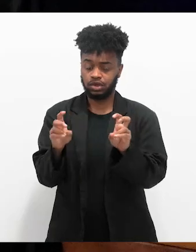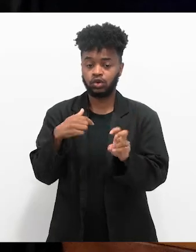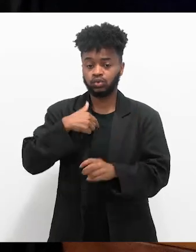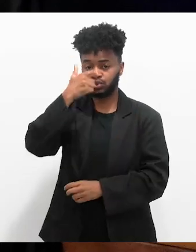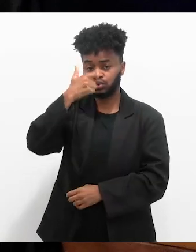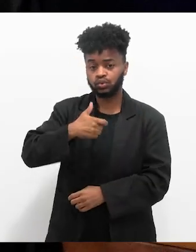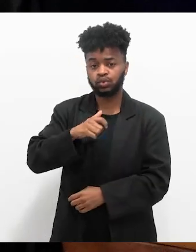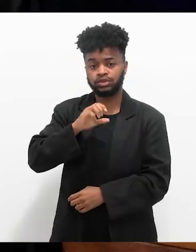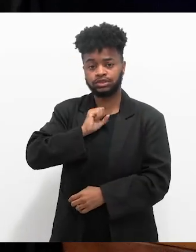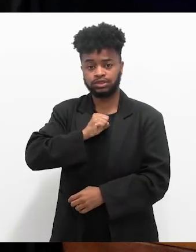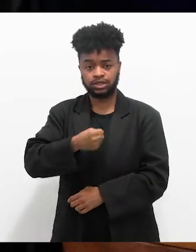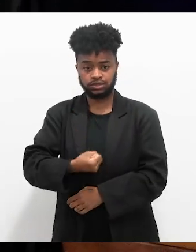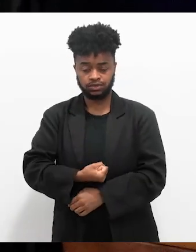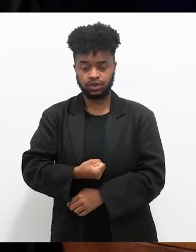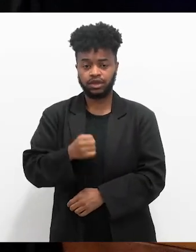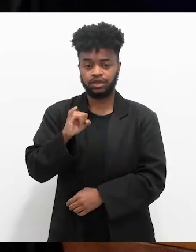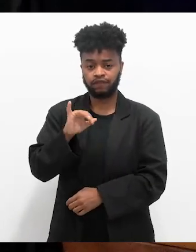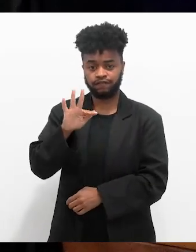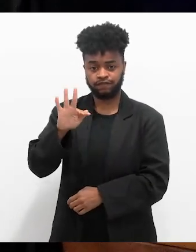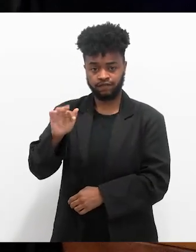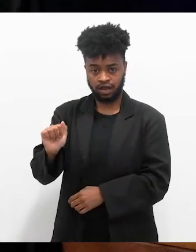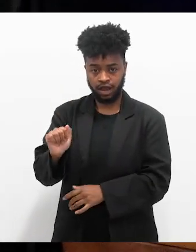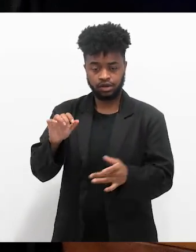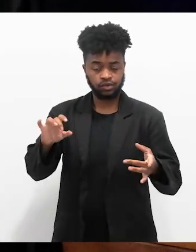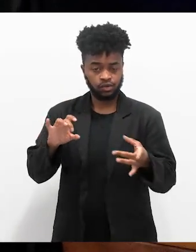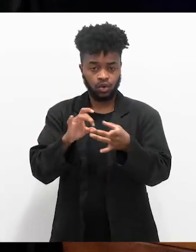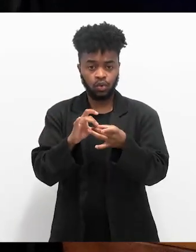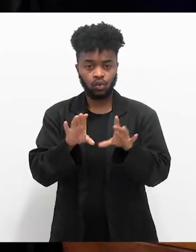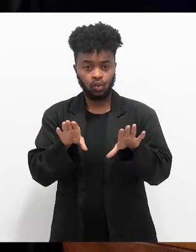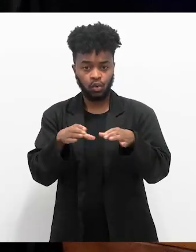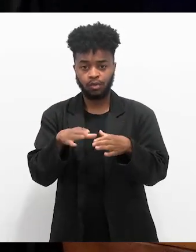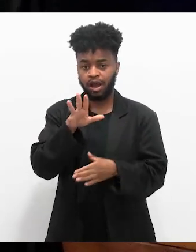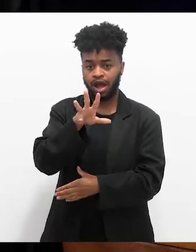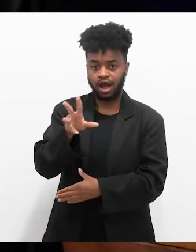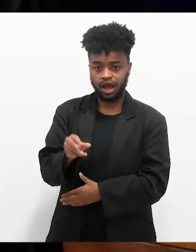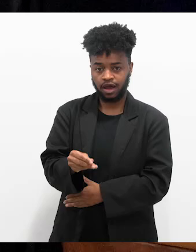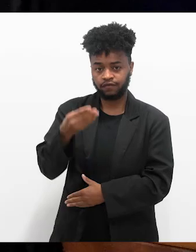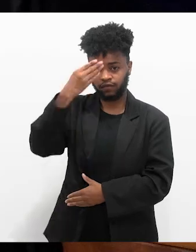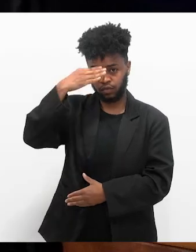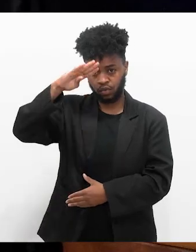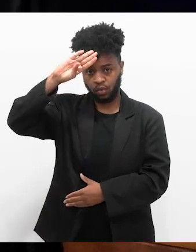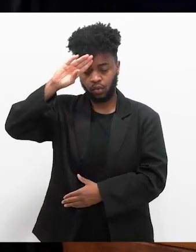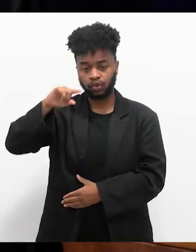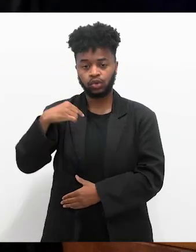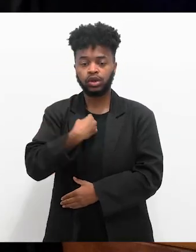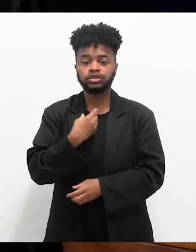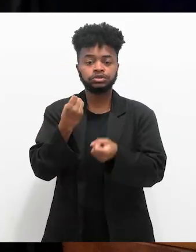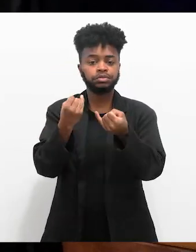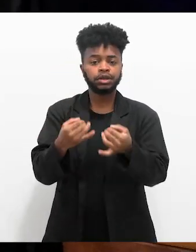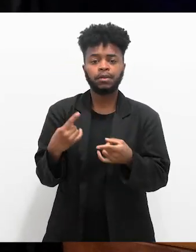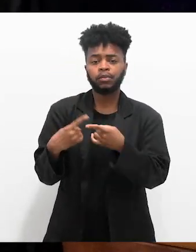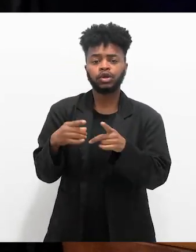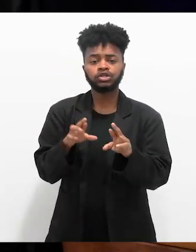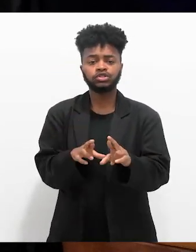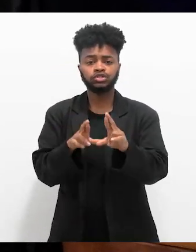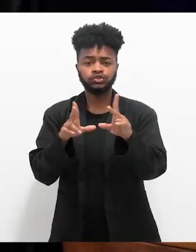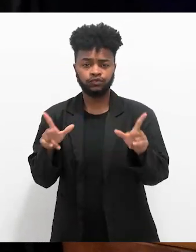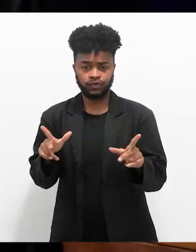da rama afro-cubana, e aí a gente vai entrar bem nesse assunto hoje, nessa diferenciação do porquê do nigeriano, do cubano e tudo